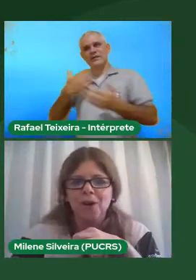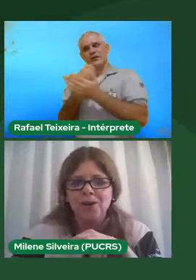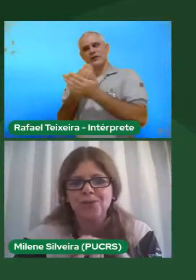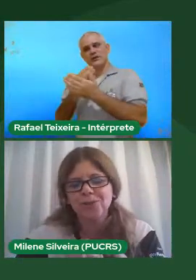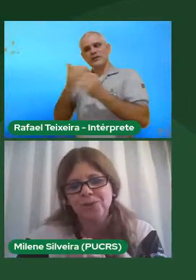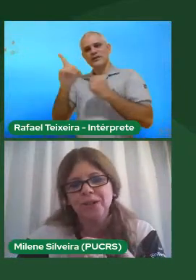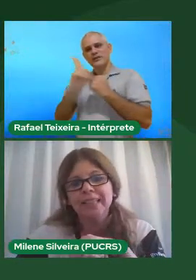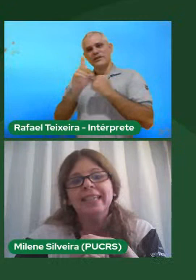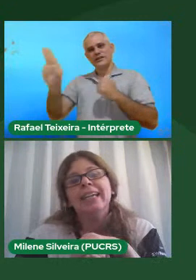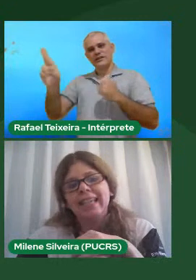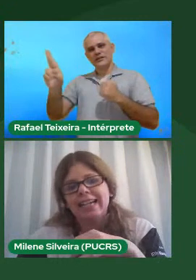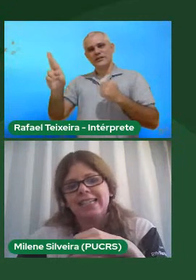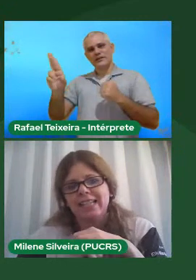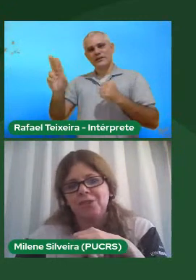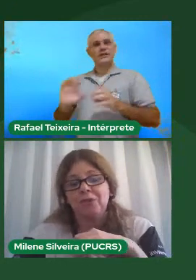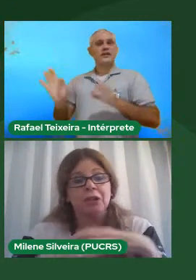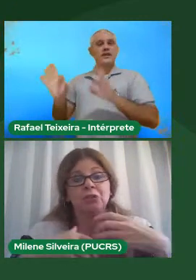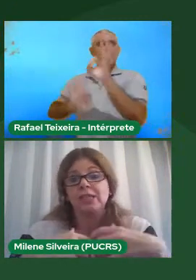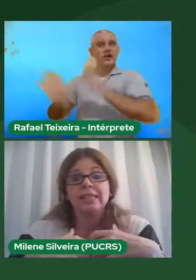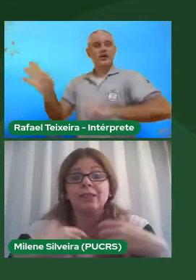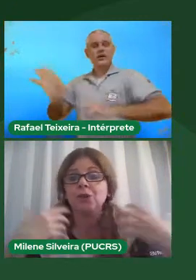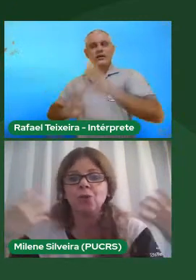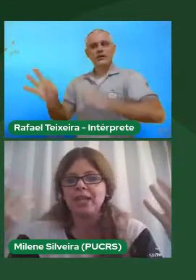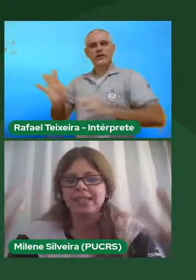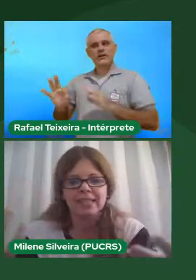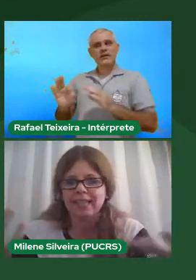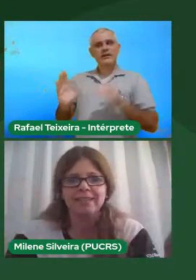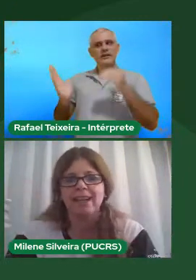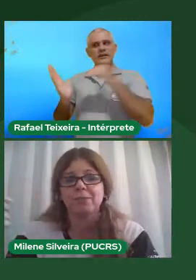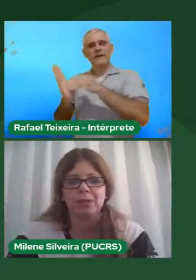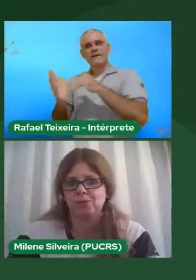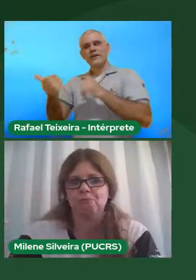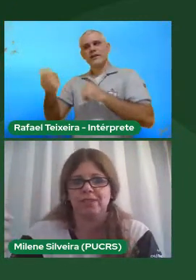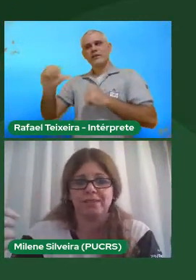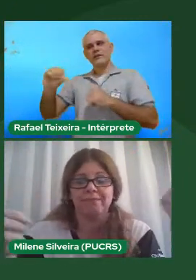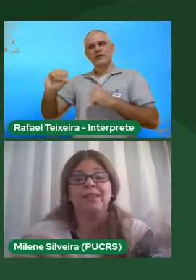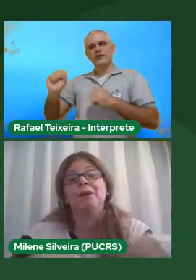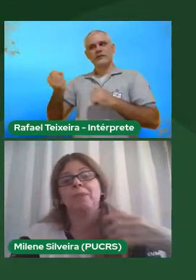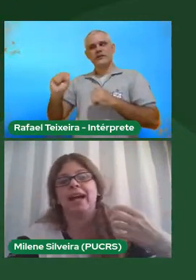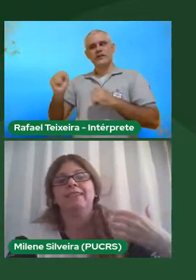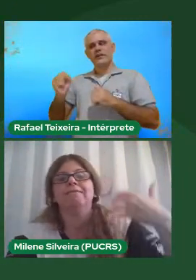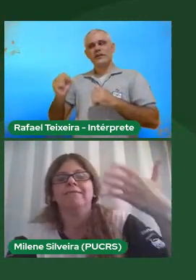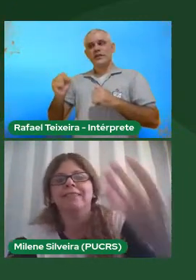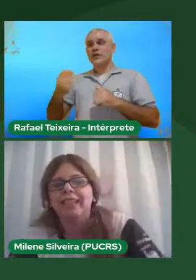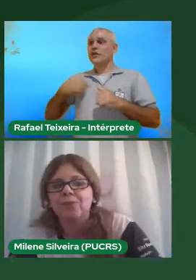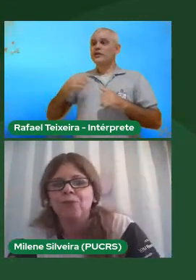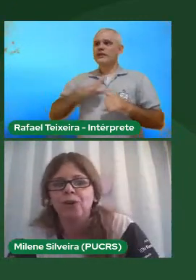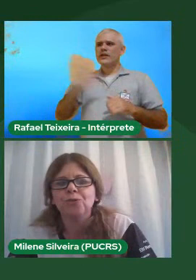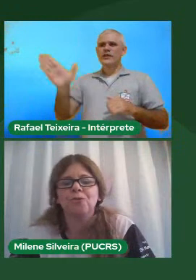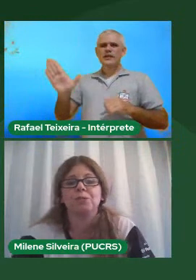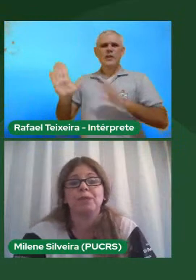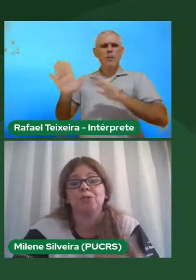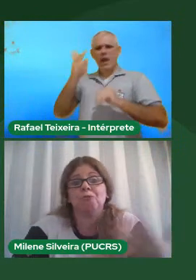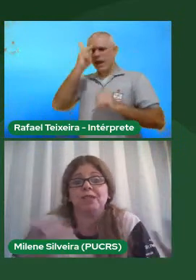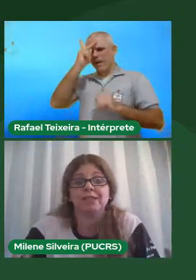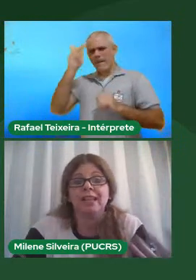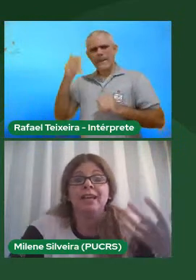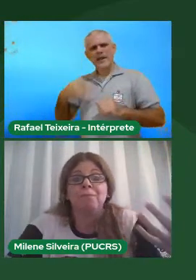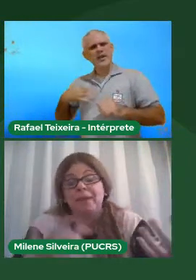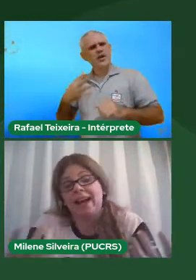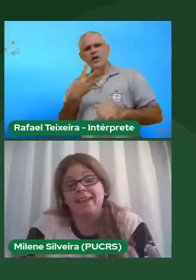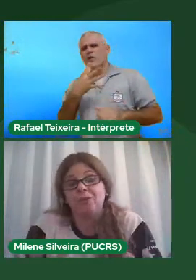fechar o negócio no IHC de 98. Então, assim, então eu não conhecia as pessoas para ter foto com as